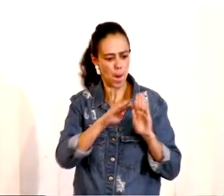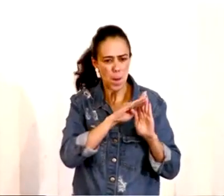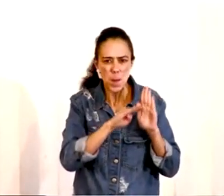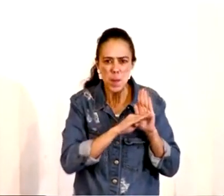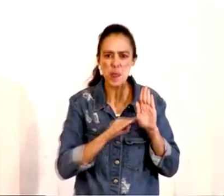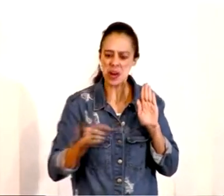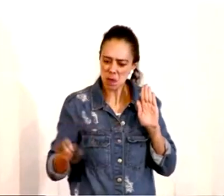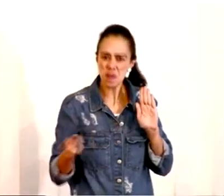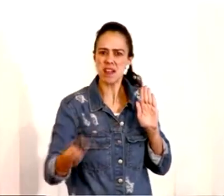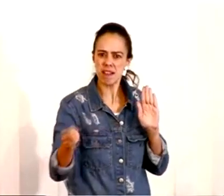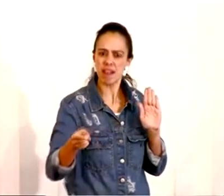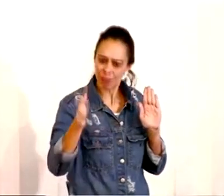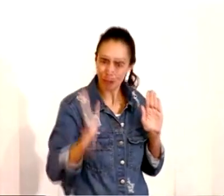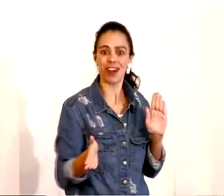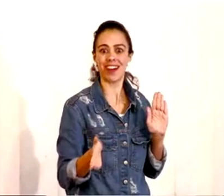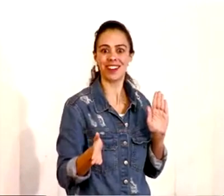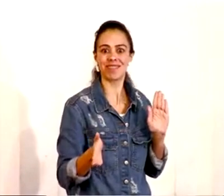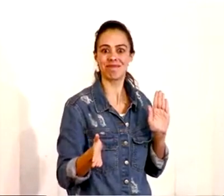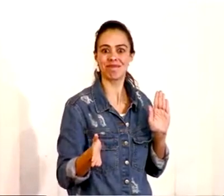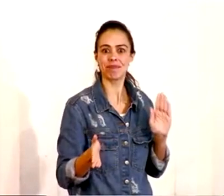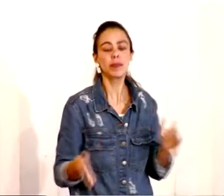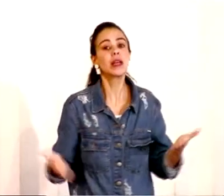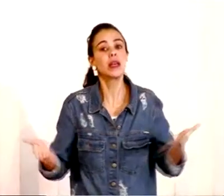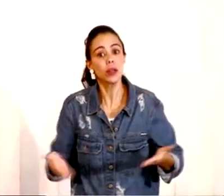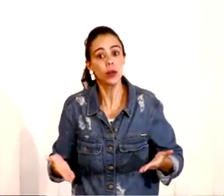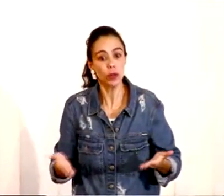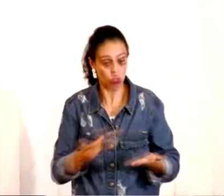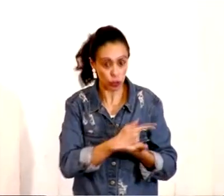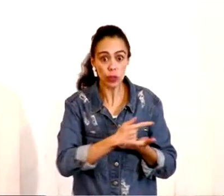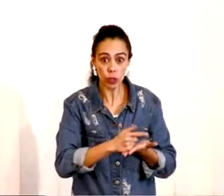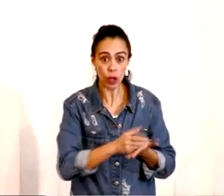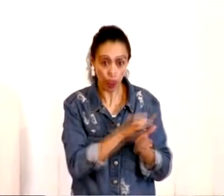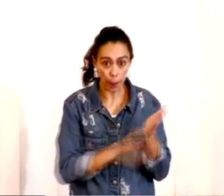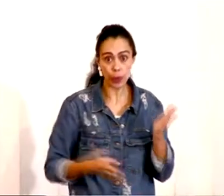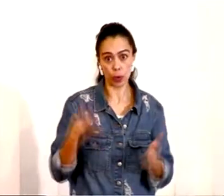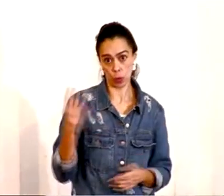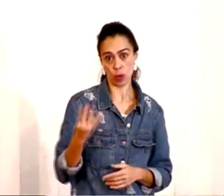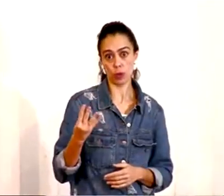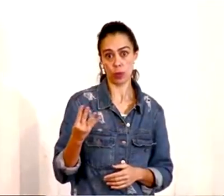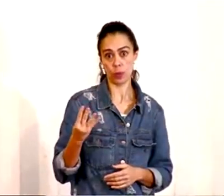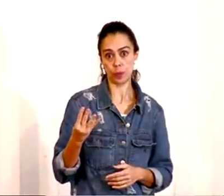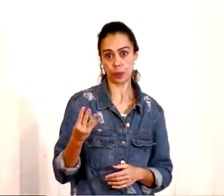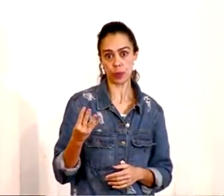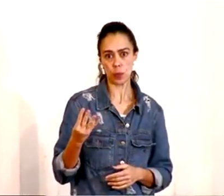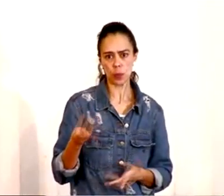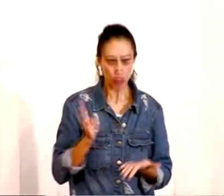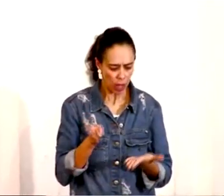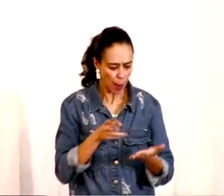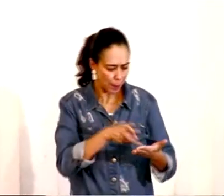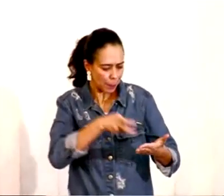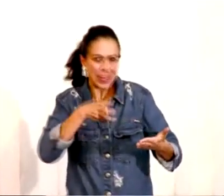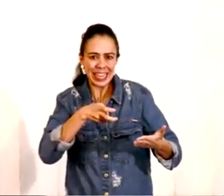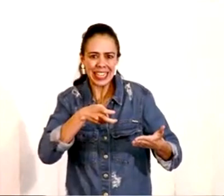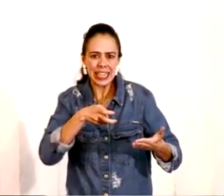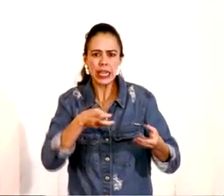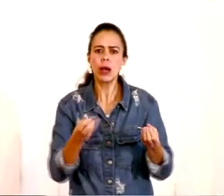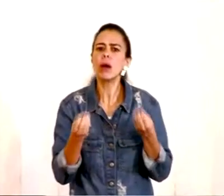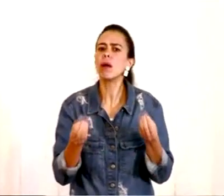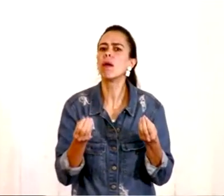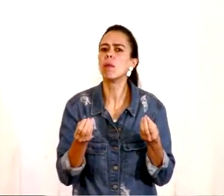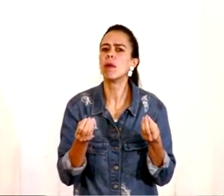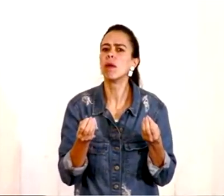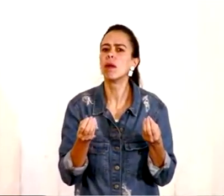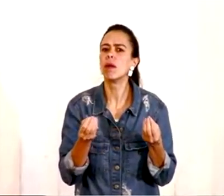ver hoje, no relato de Gênesis capítulo 4, é onde o coração do homem